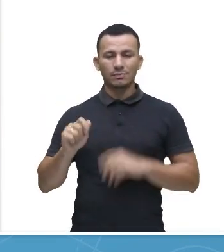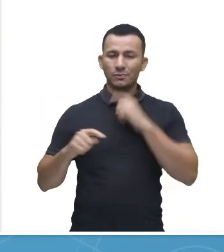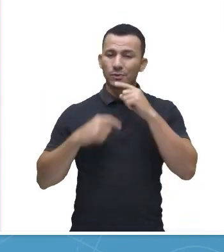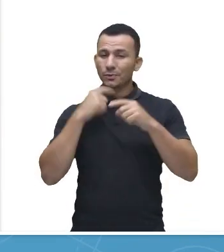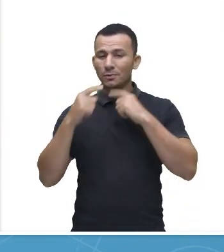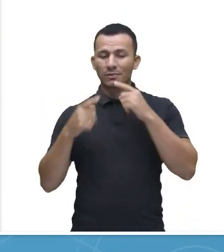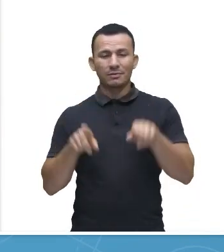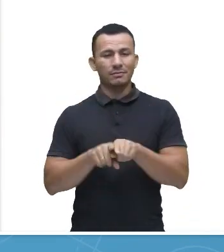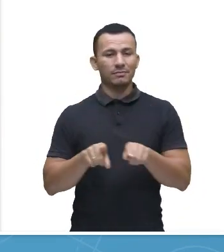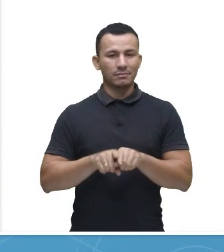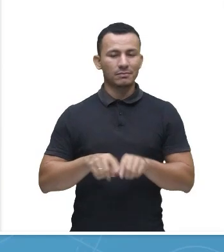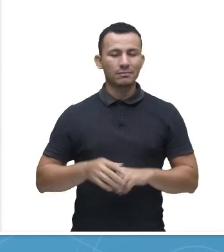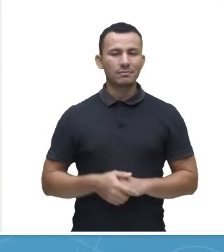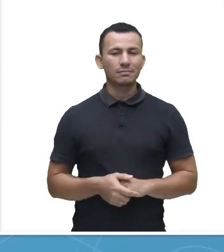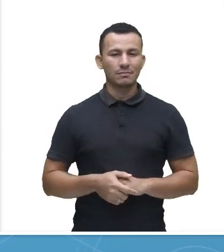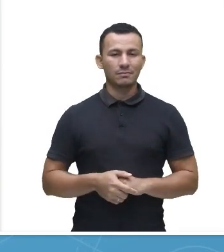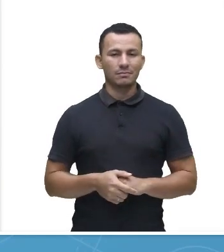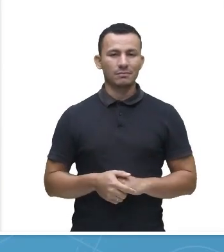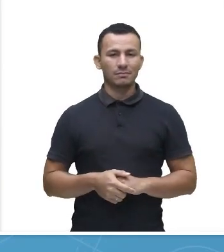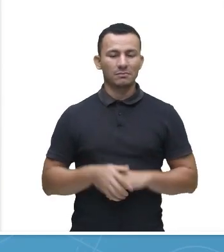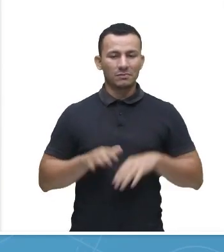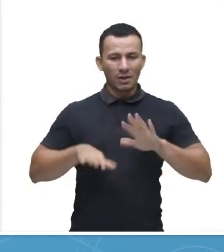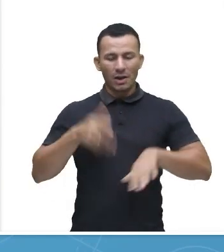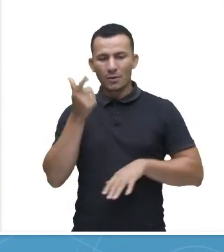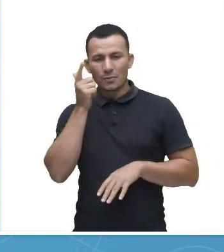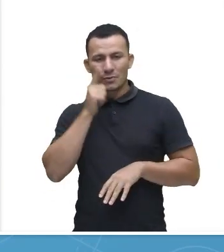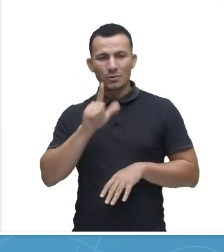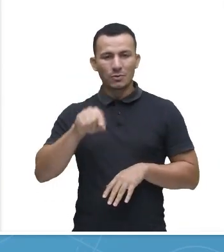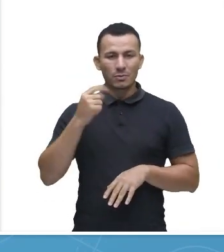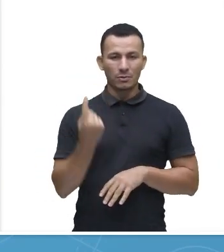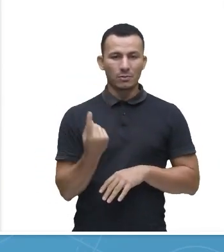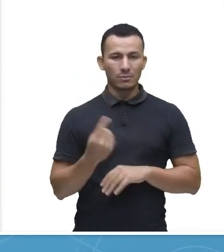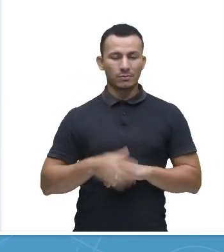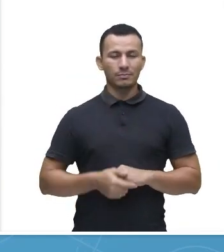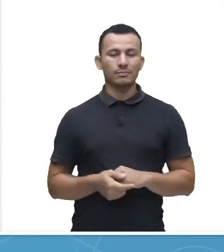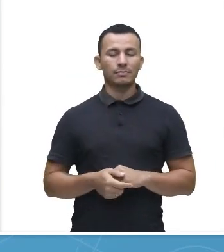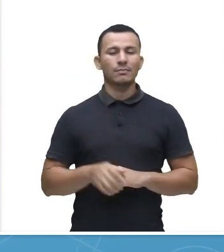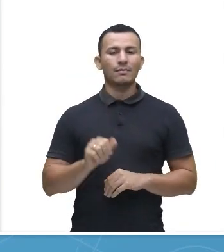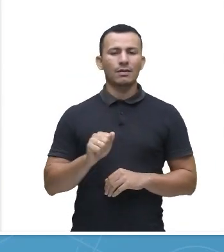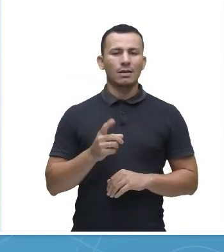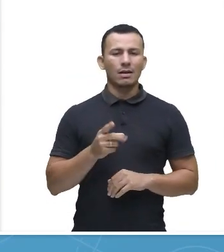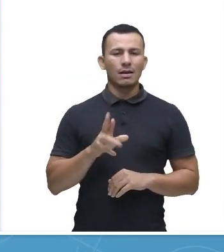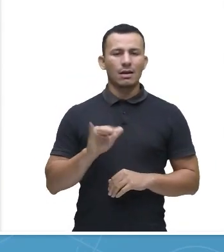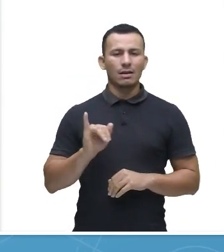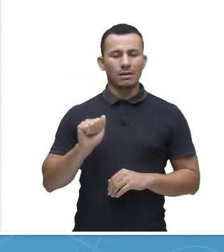dúvida, Késia, né? Será que já solucionou? Vamos ver aí.